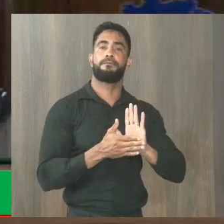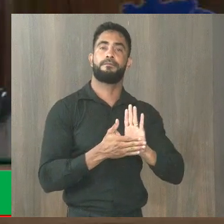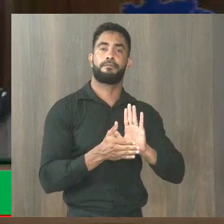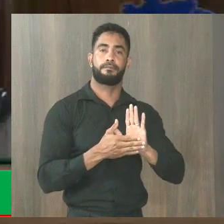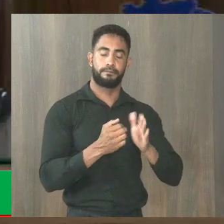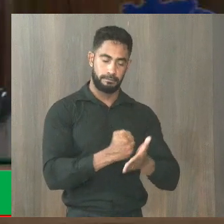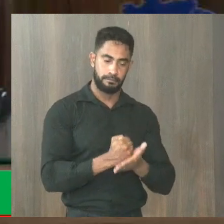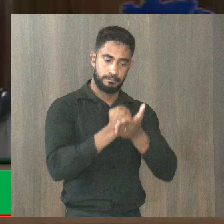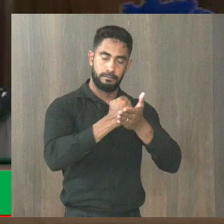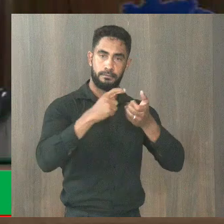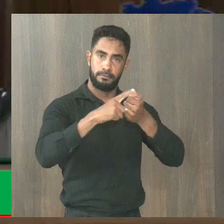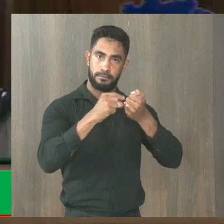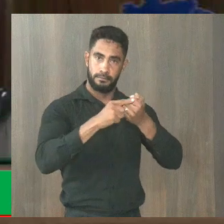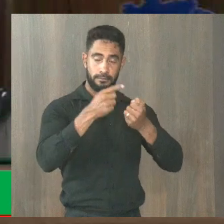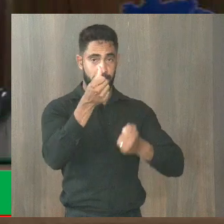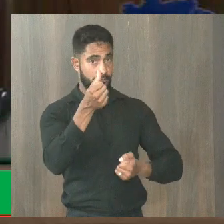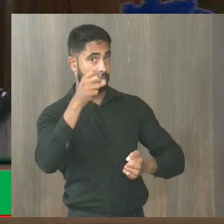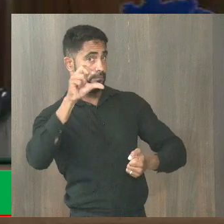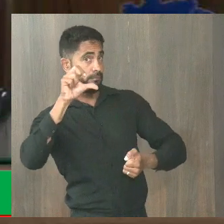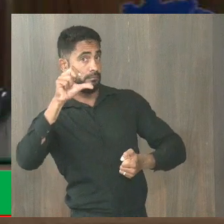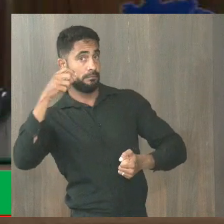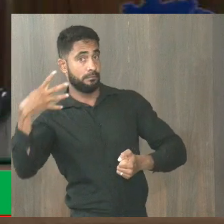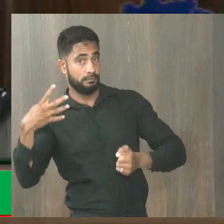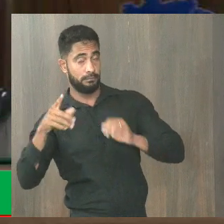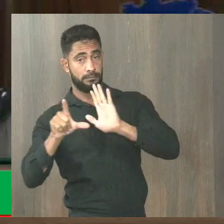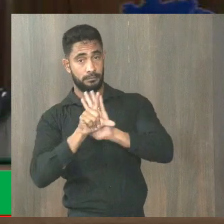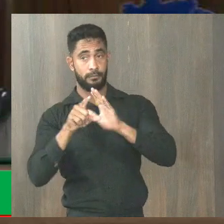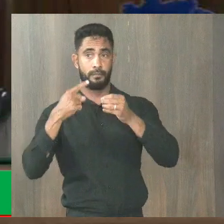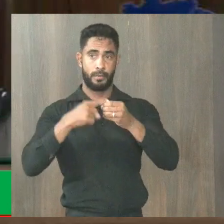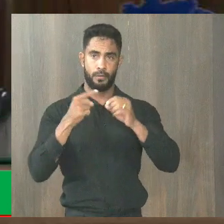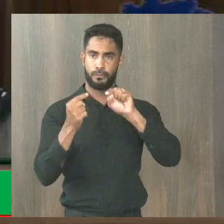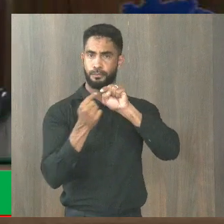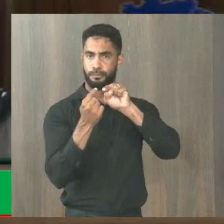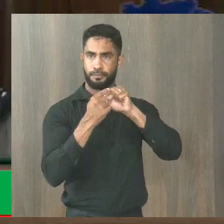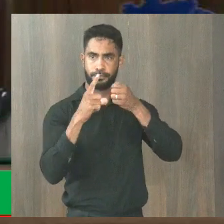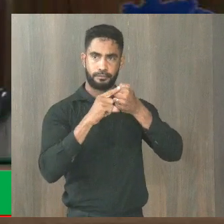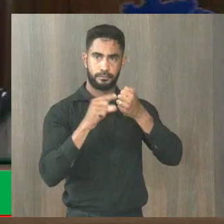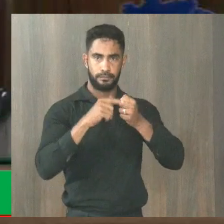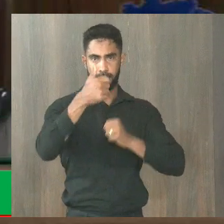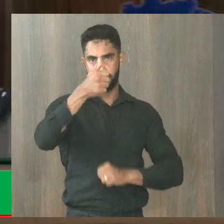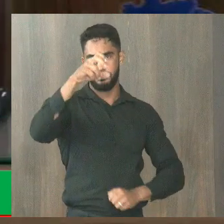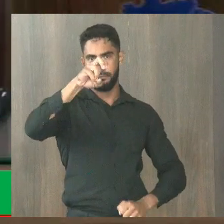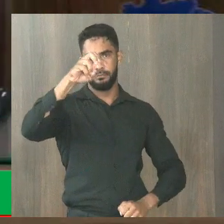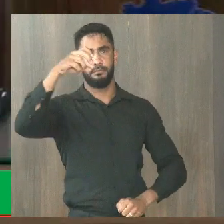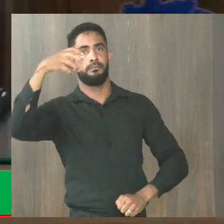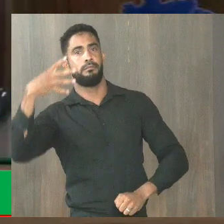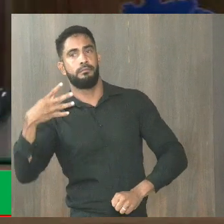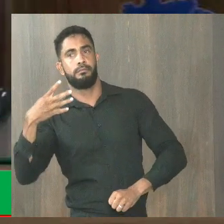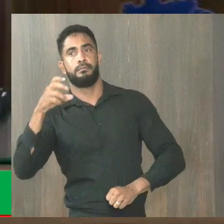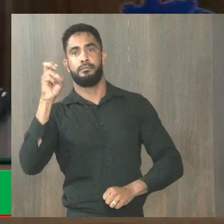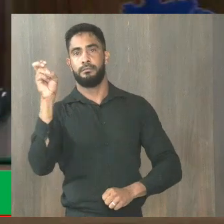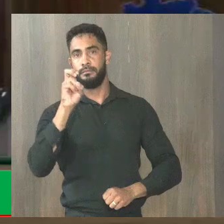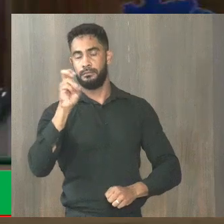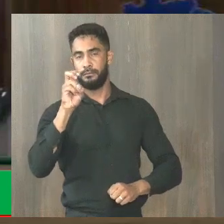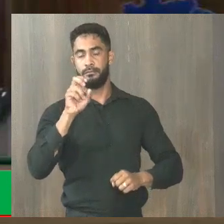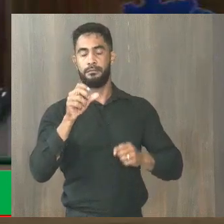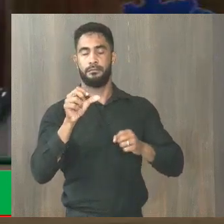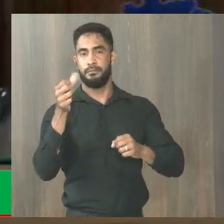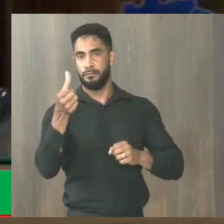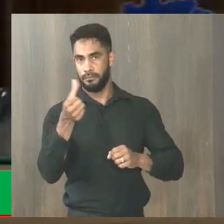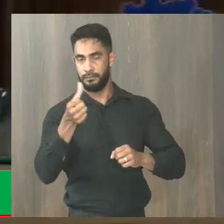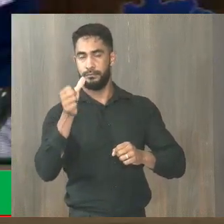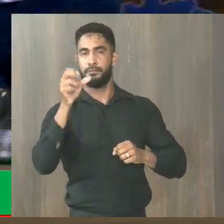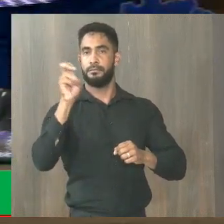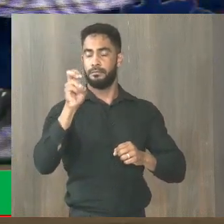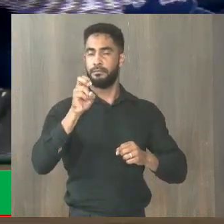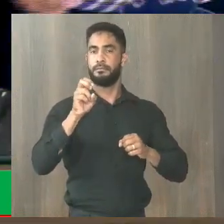artigo 64, caput da Lei Orgânica Municipal, combinado com o artigo 154, inciso 2º do Regimento Interno. Quanto à matéria que lhe